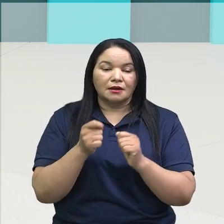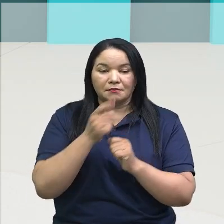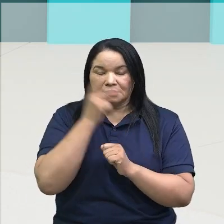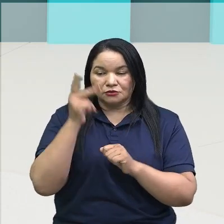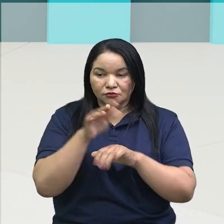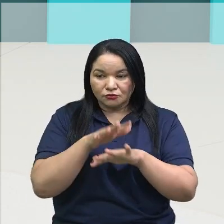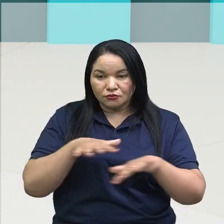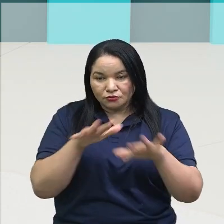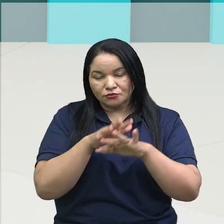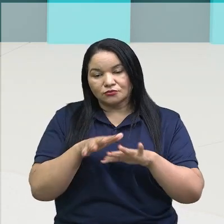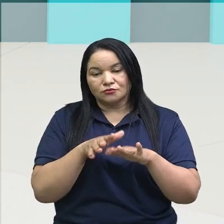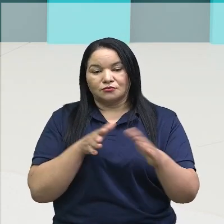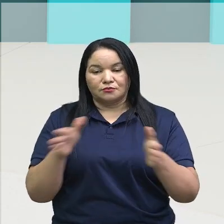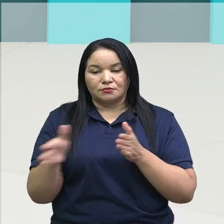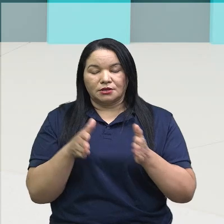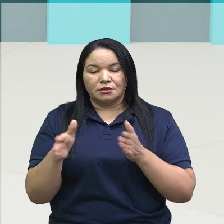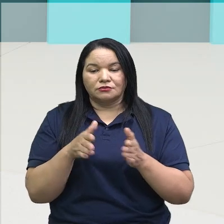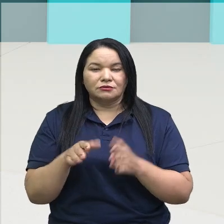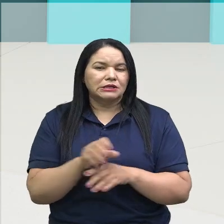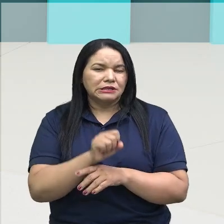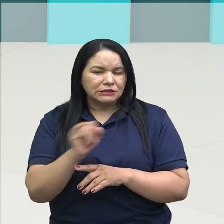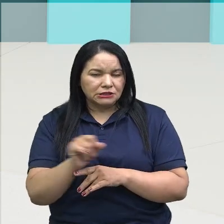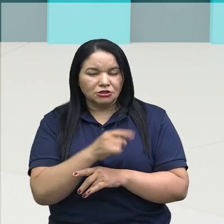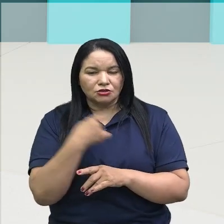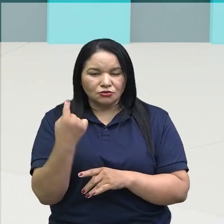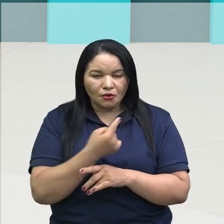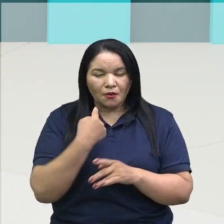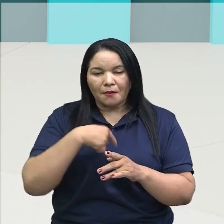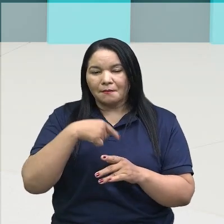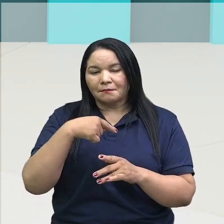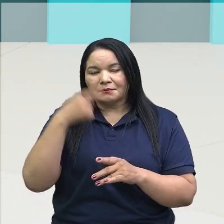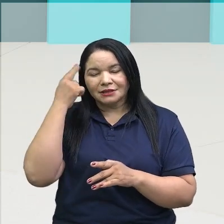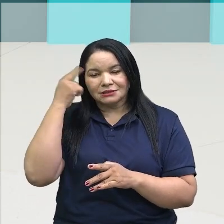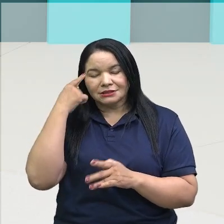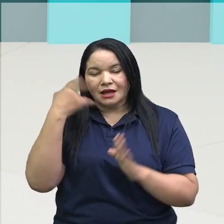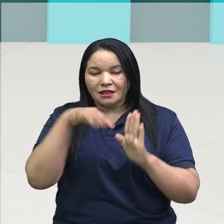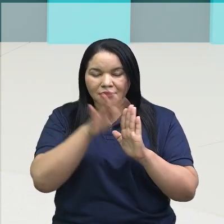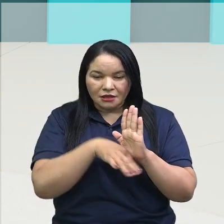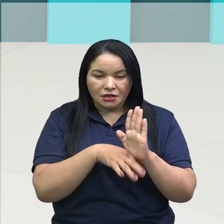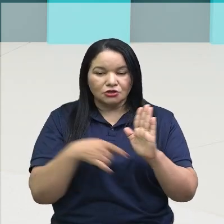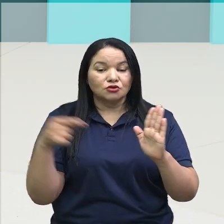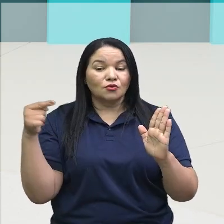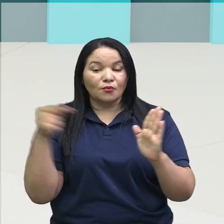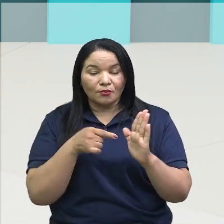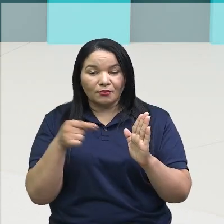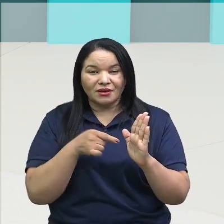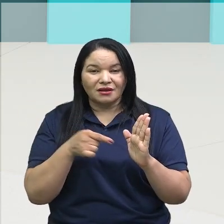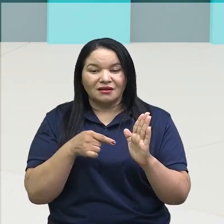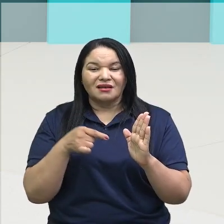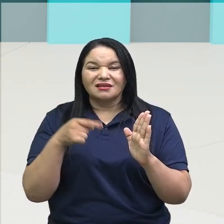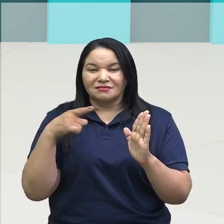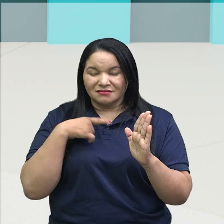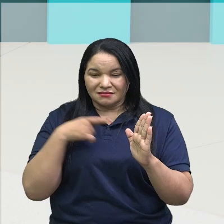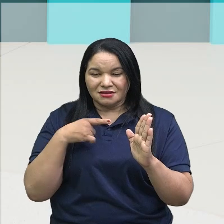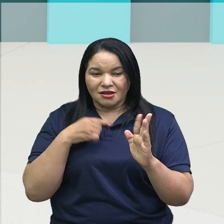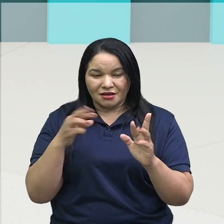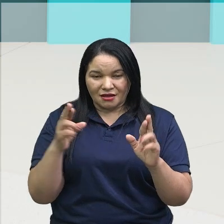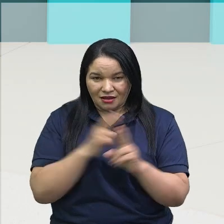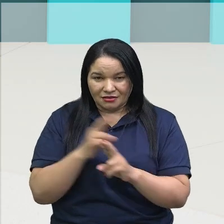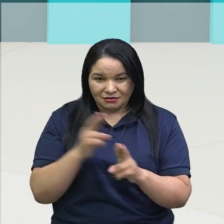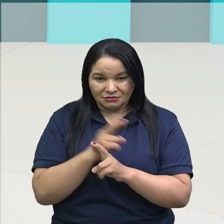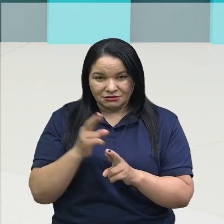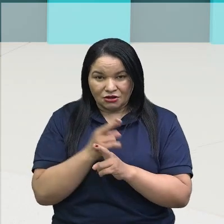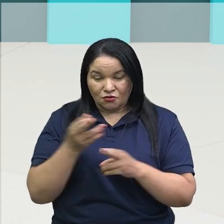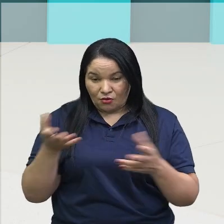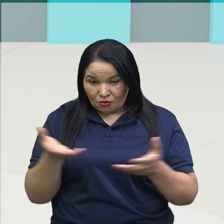daquela época. E esse texto, se formos pensar hoje, gente, esse texto aqui, ele é um texto que tem relação com o que acontece na